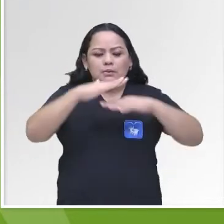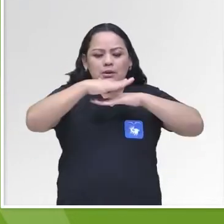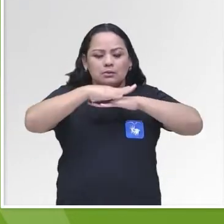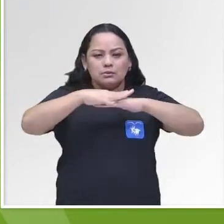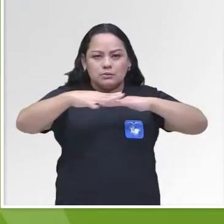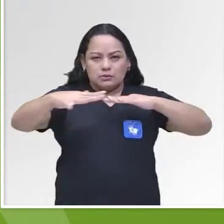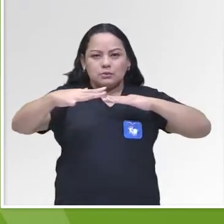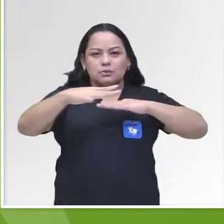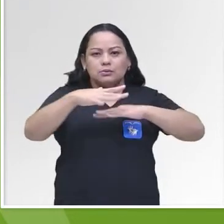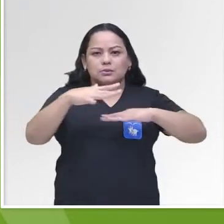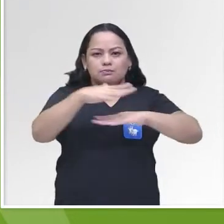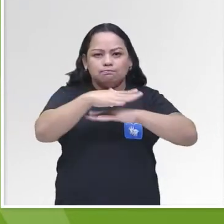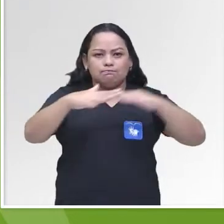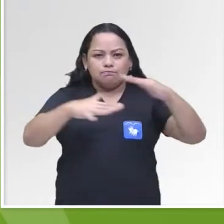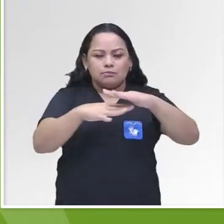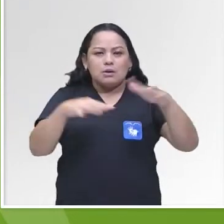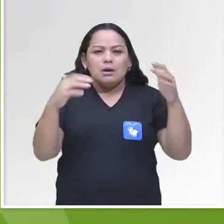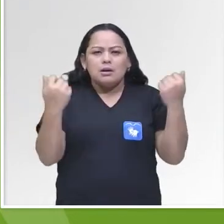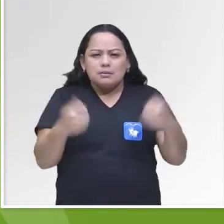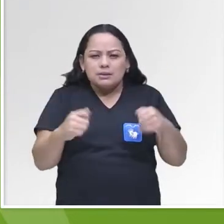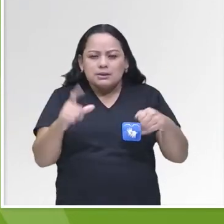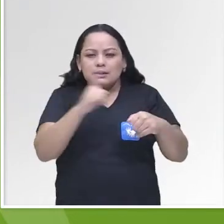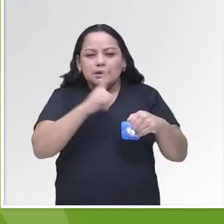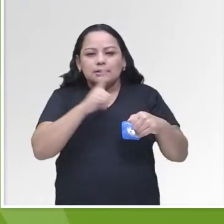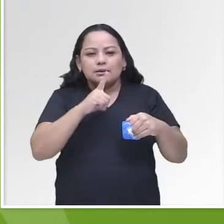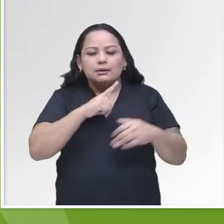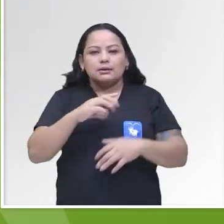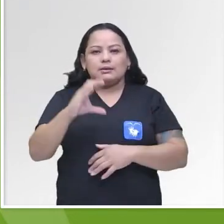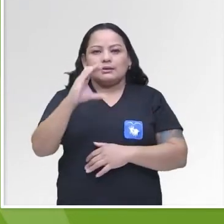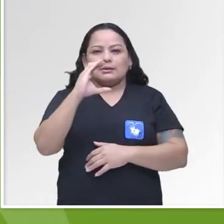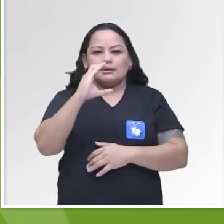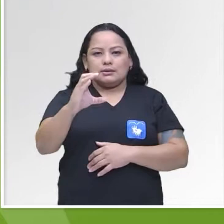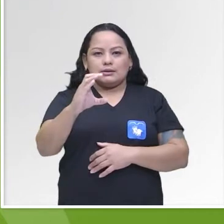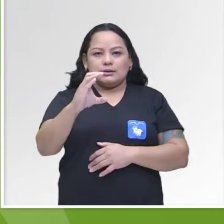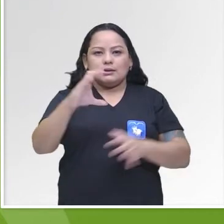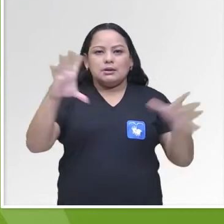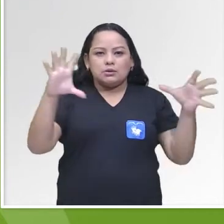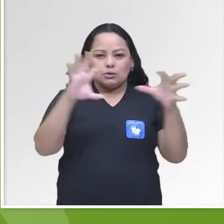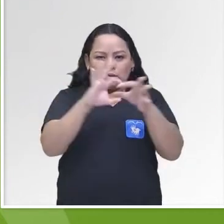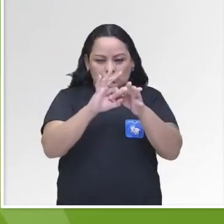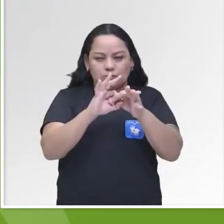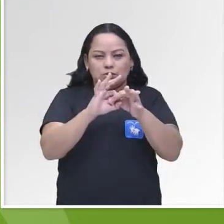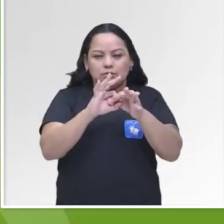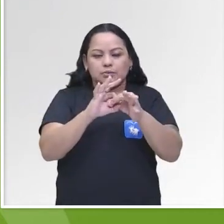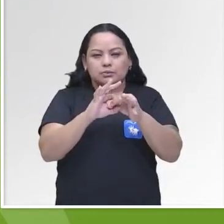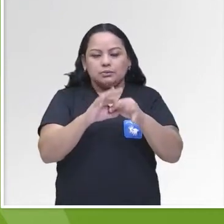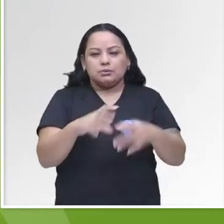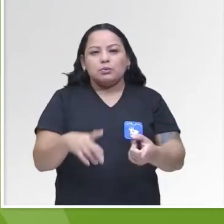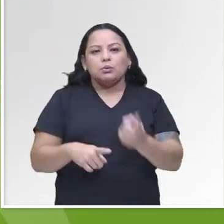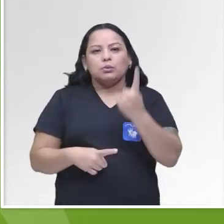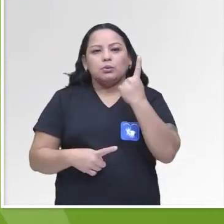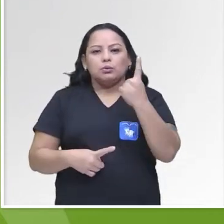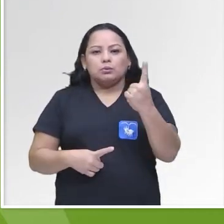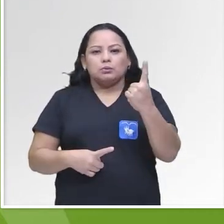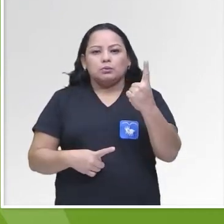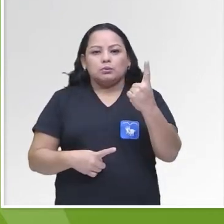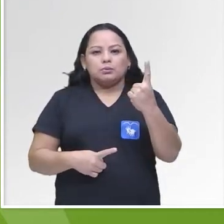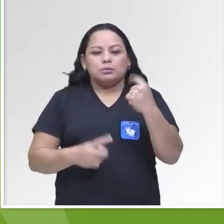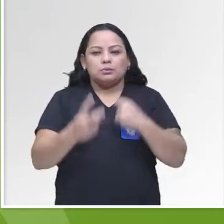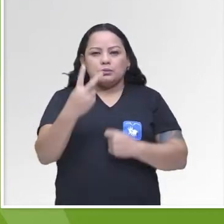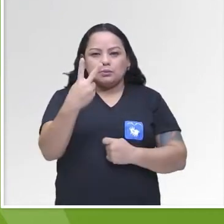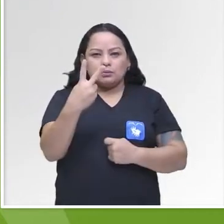isômeros deverão ter carbonos unidos por uma